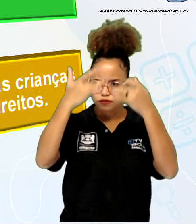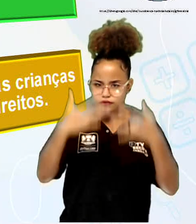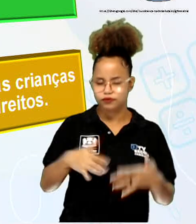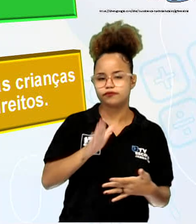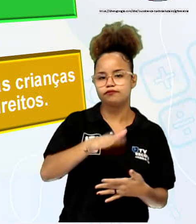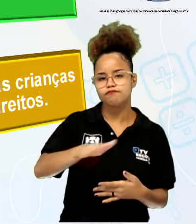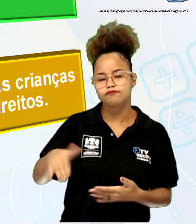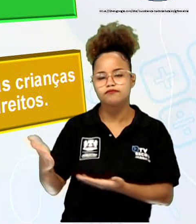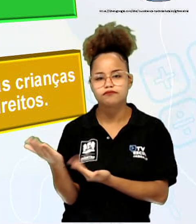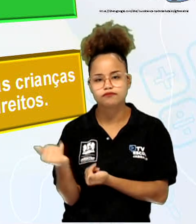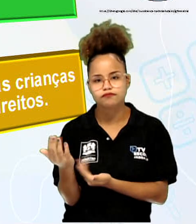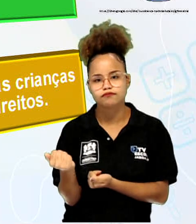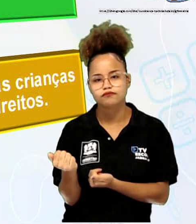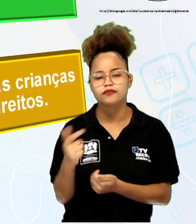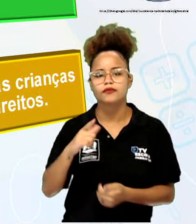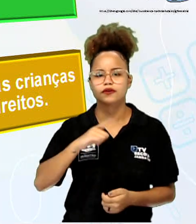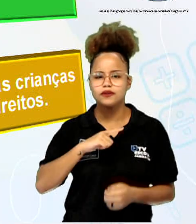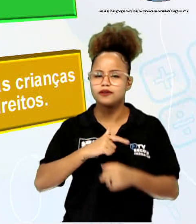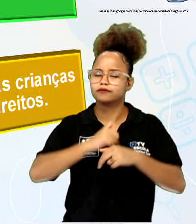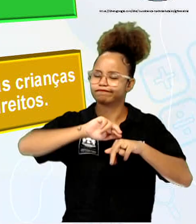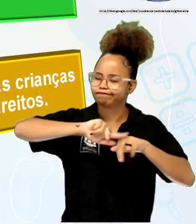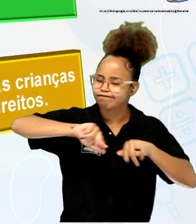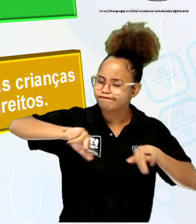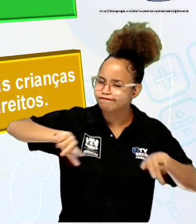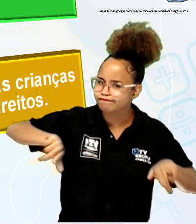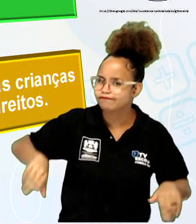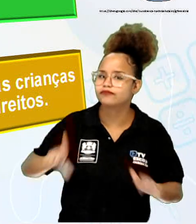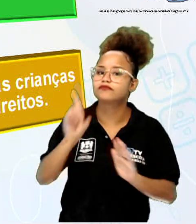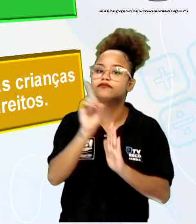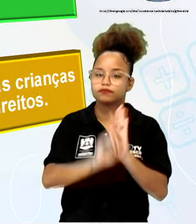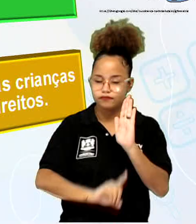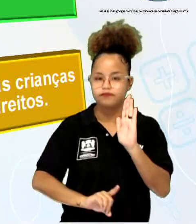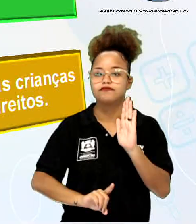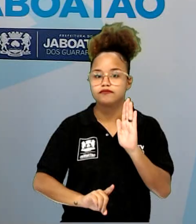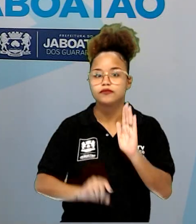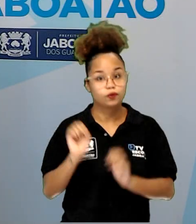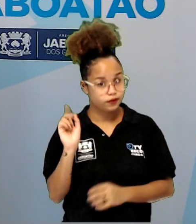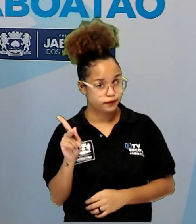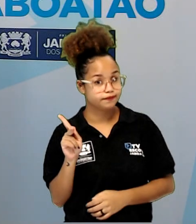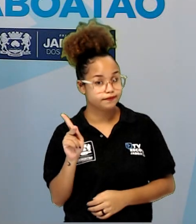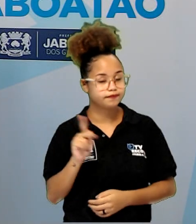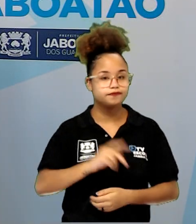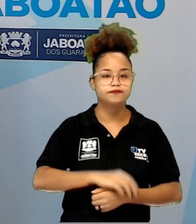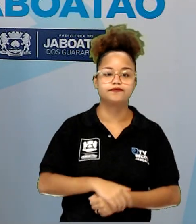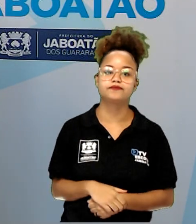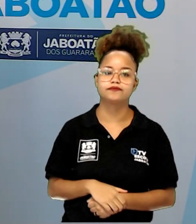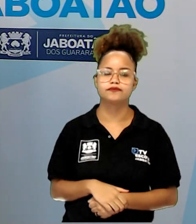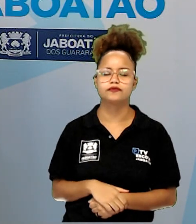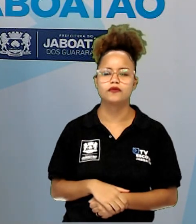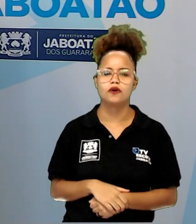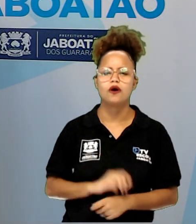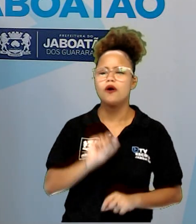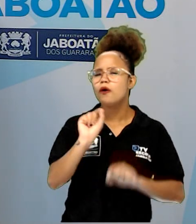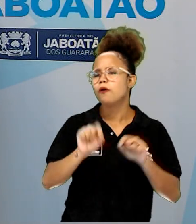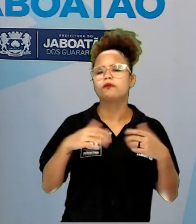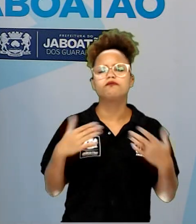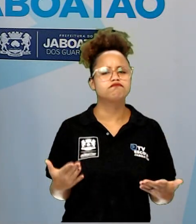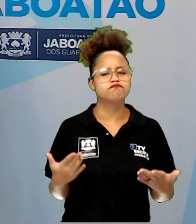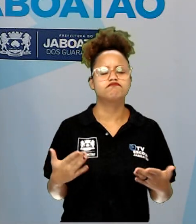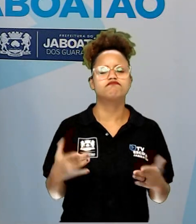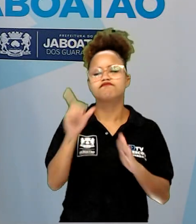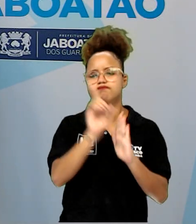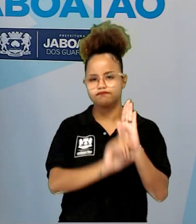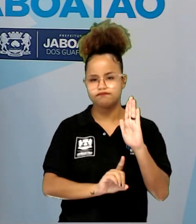e adolescentes têm diversos direitos. Tudo bem até aí? Quais são